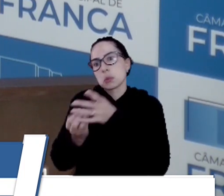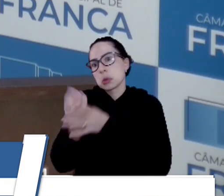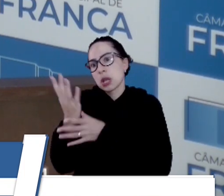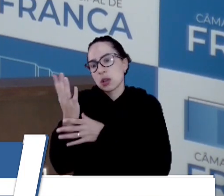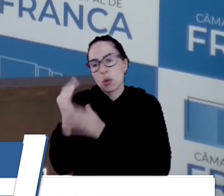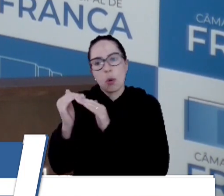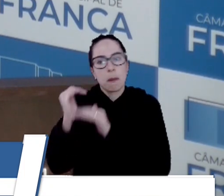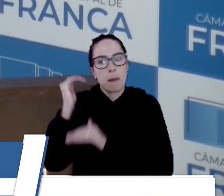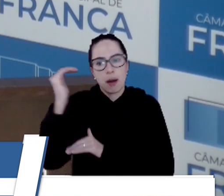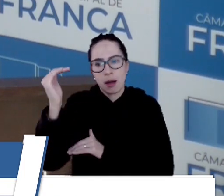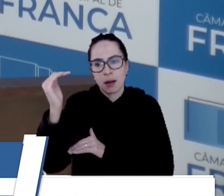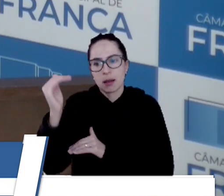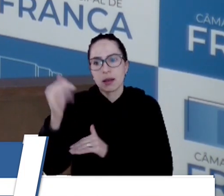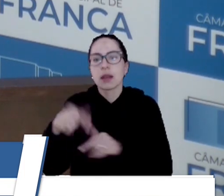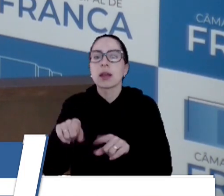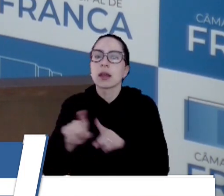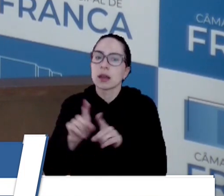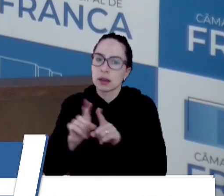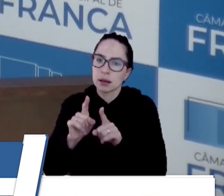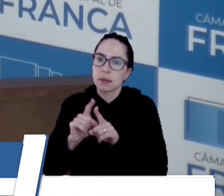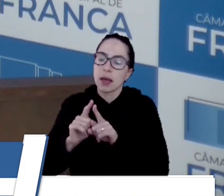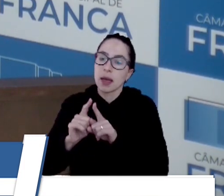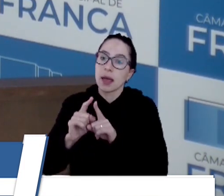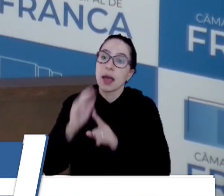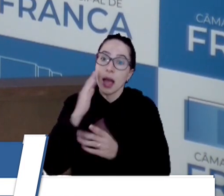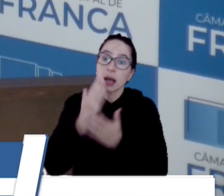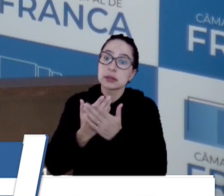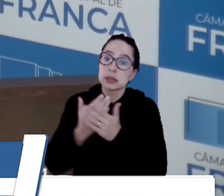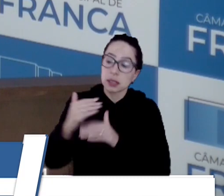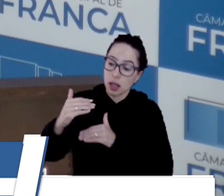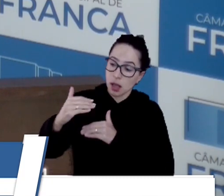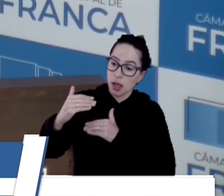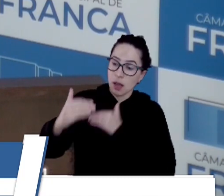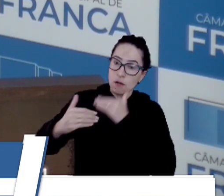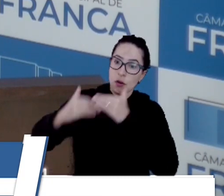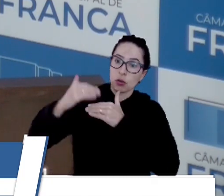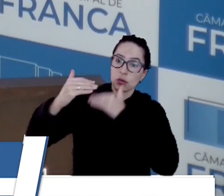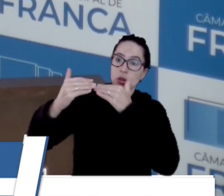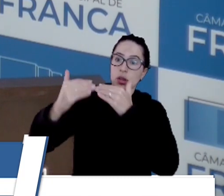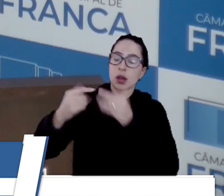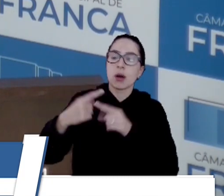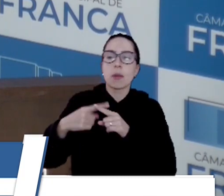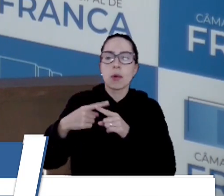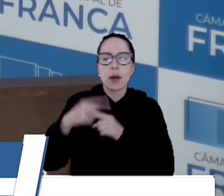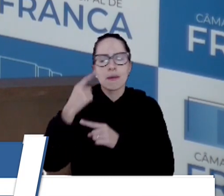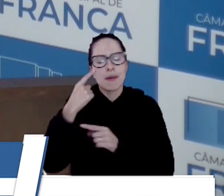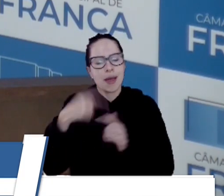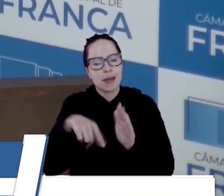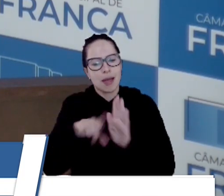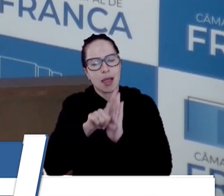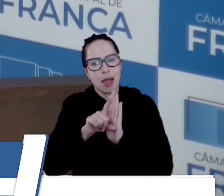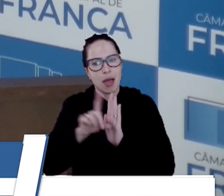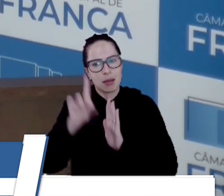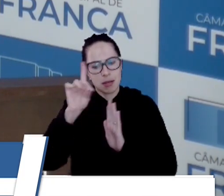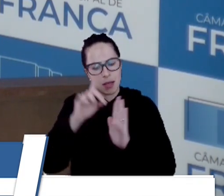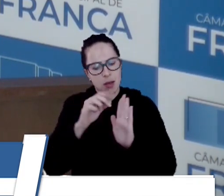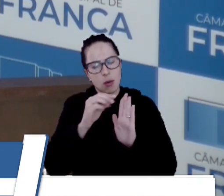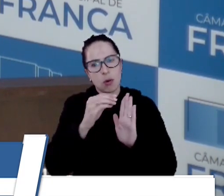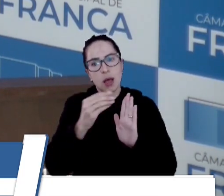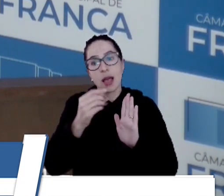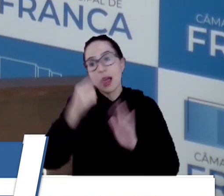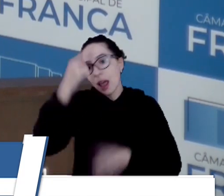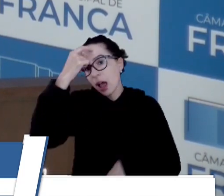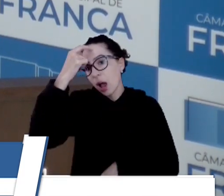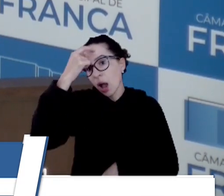supremamente, e ainda é evolucionista, pois acredita que as leis de Deus estão escritas na consciência